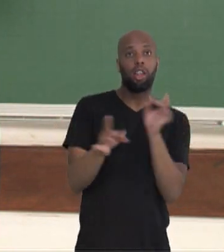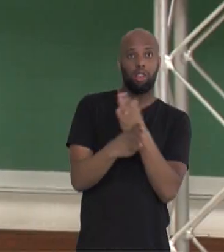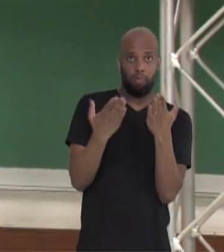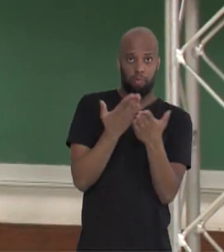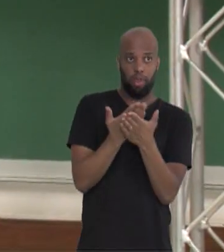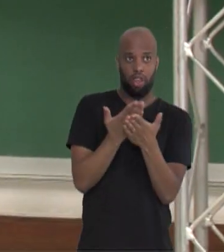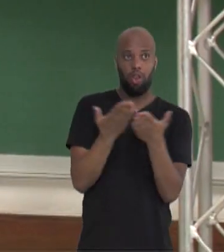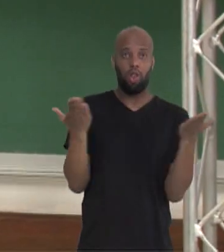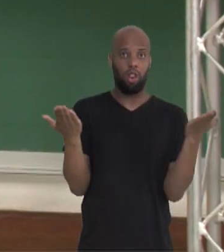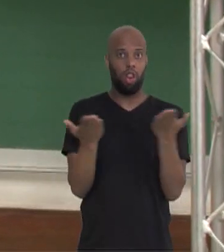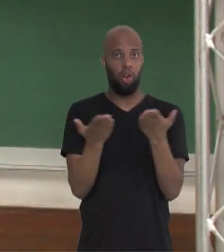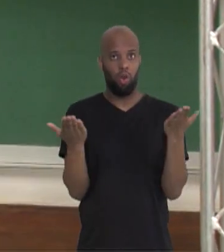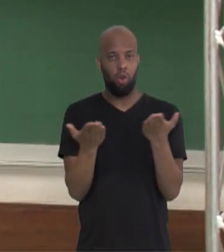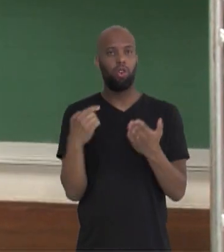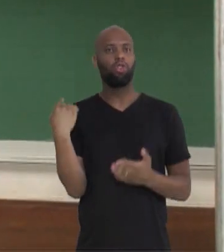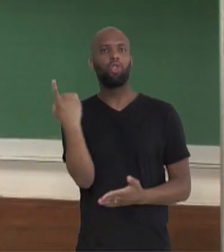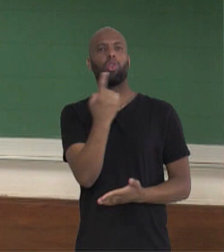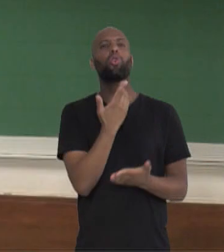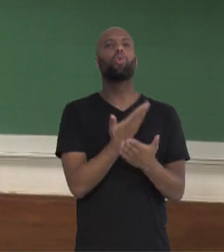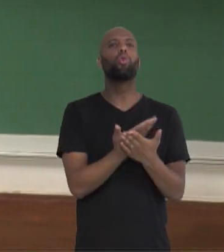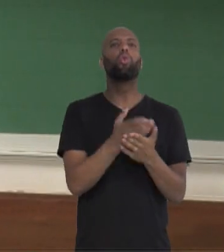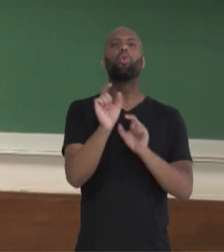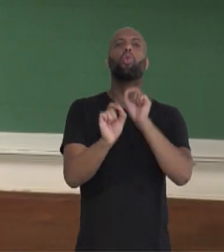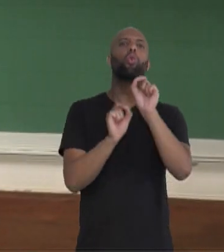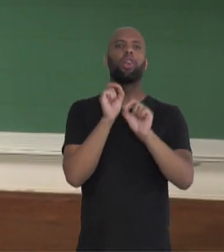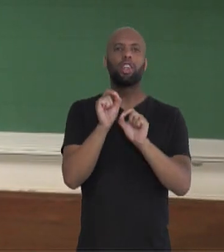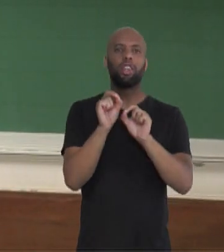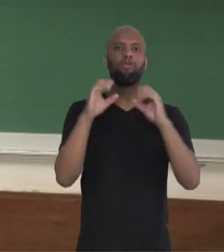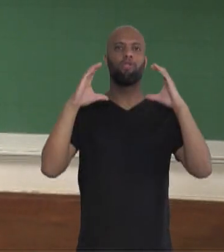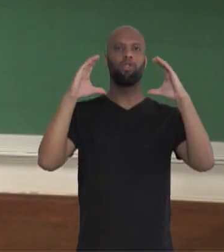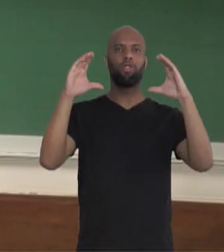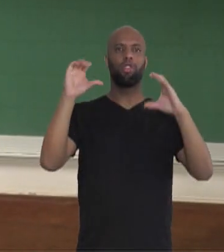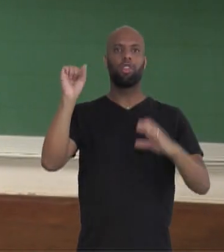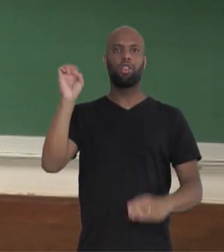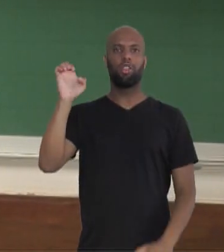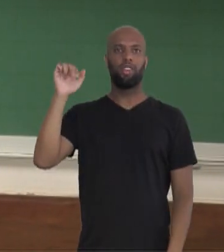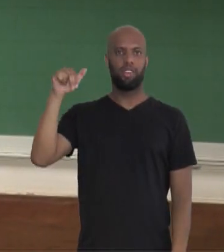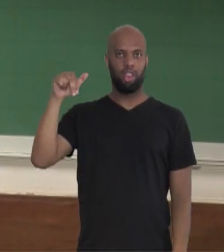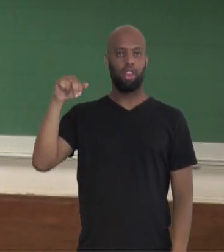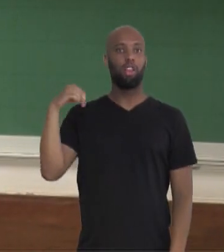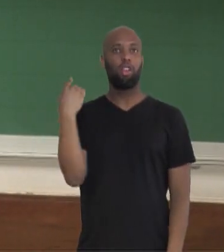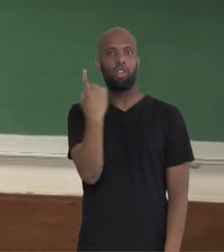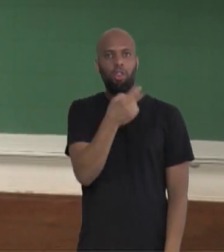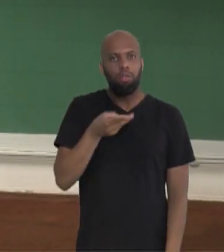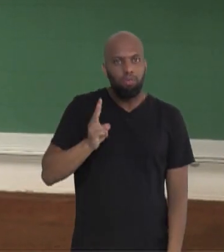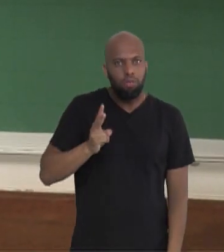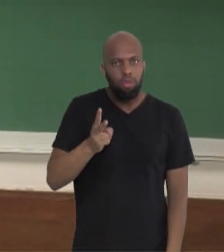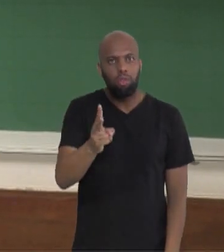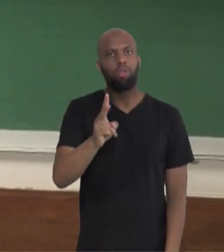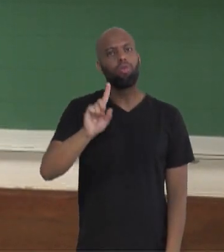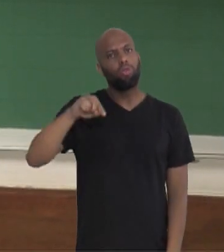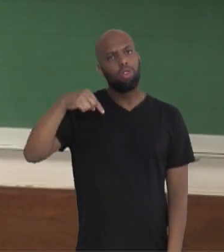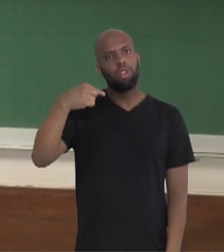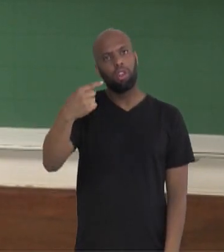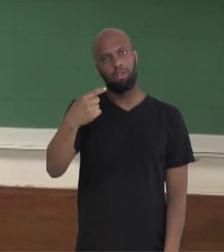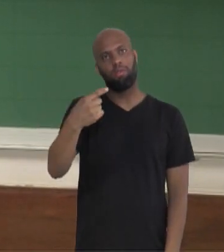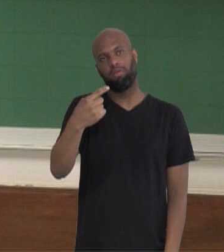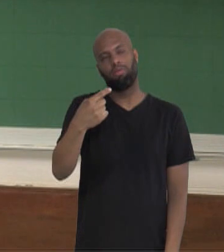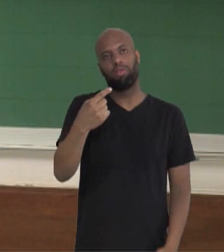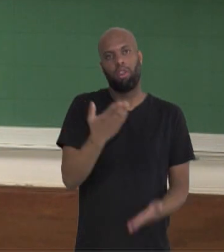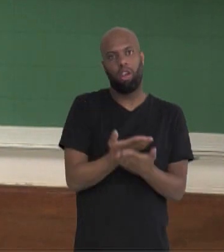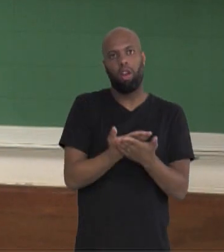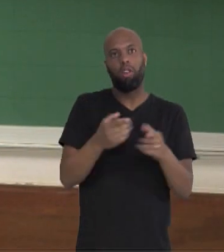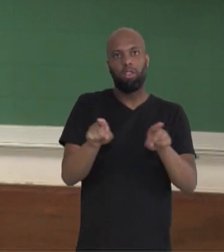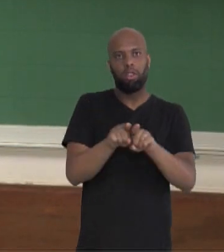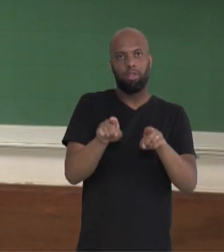então, de hoje, né, a gente estudou um pouquinho da função seno, tá? E a gente vai continuar um pouquinho na circunferência